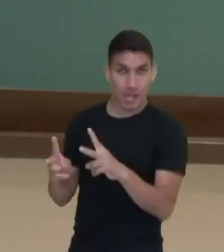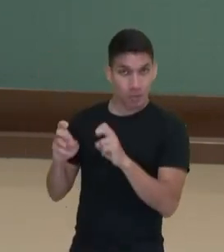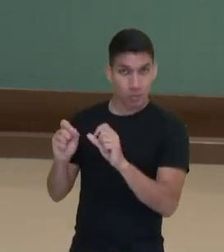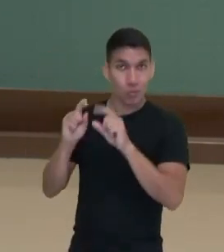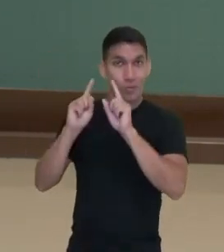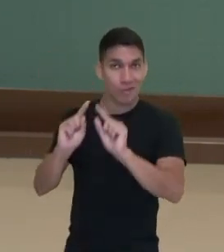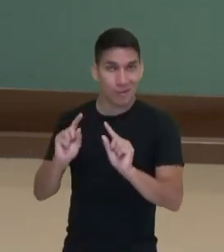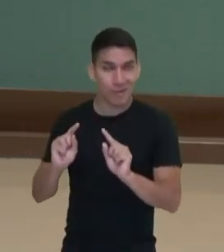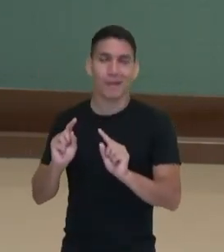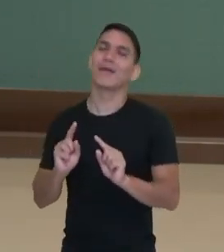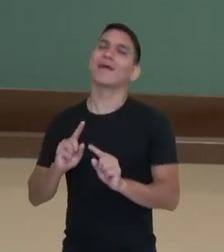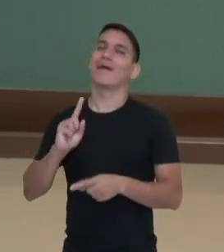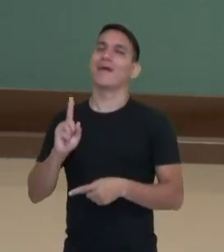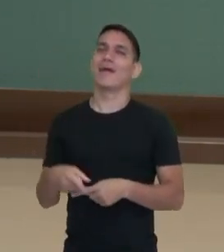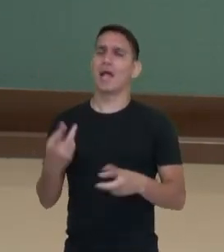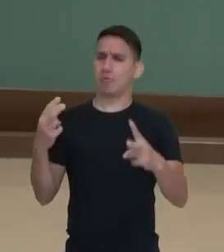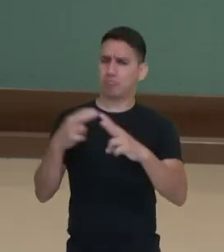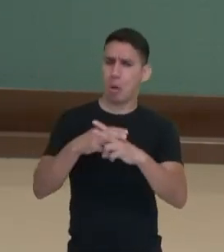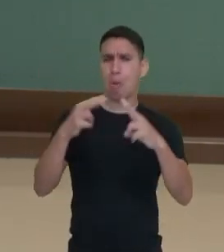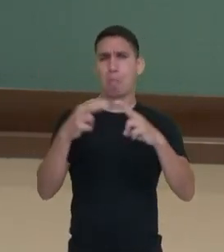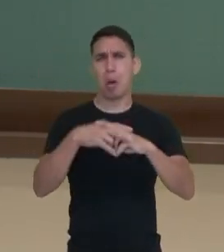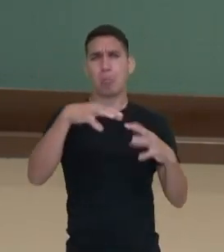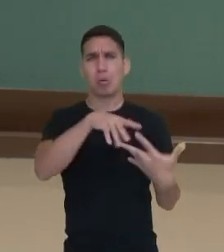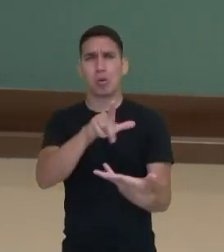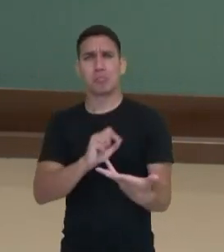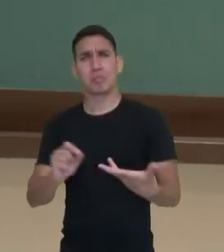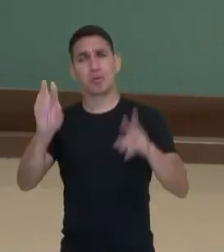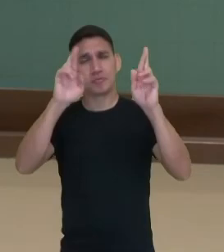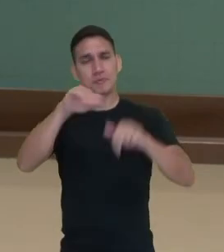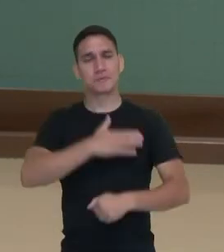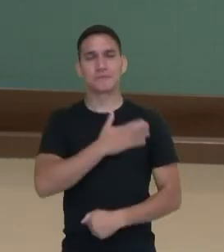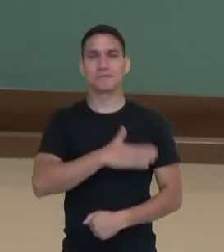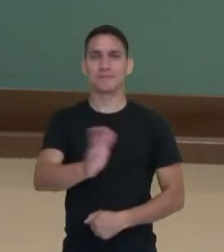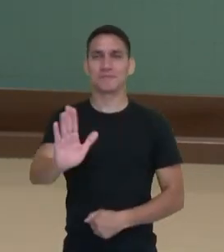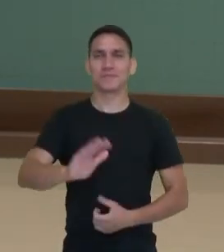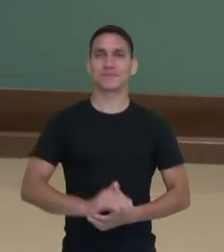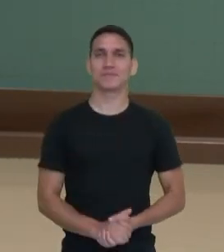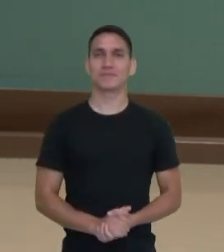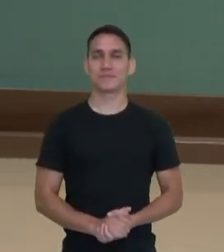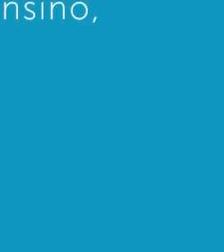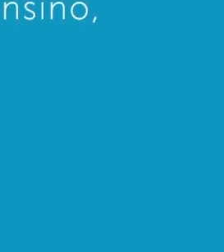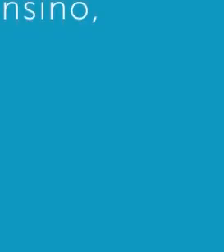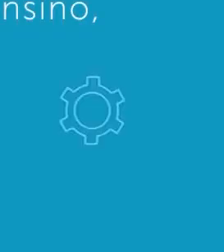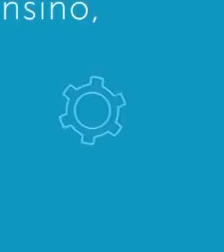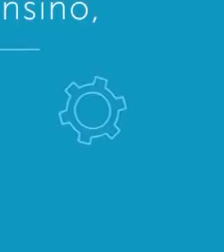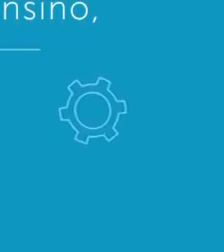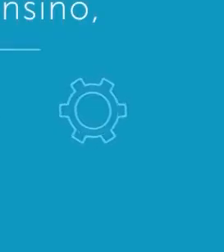nós falamos sobre as lutas do mundo. Espero que vocês tenham gostado. Até breve.